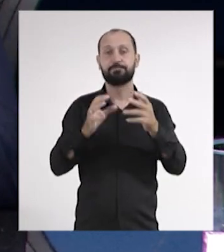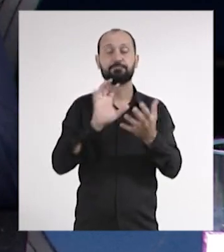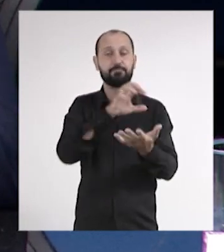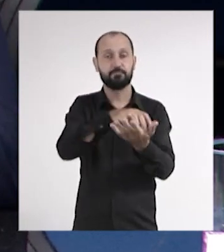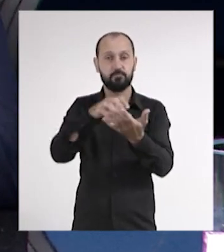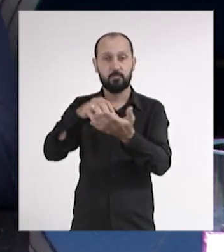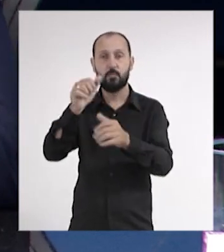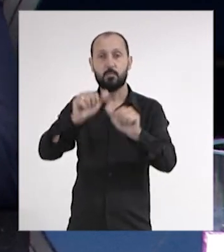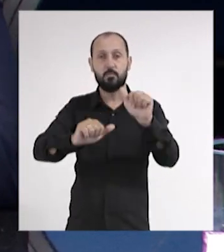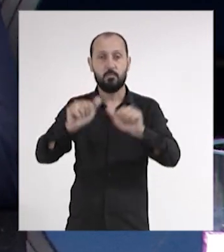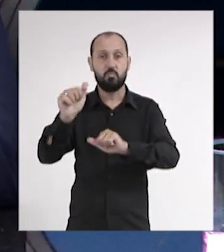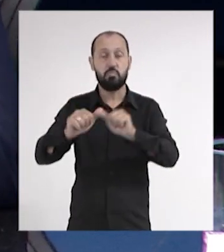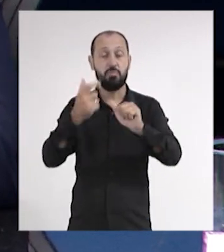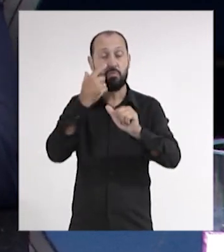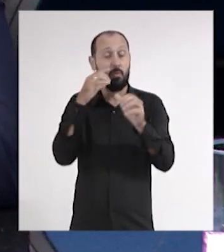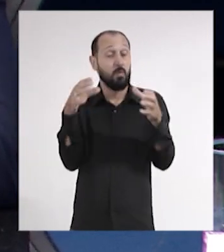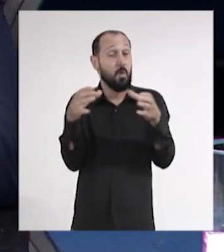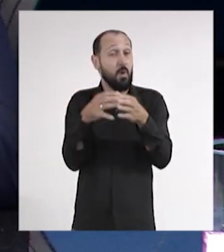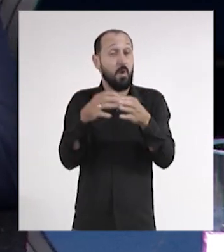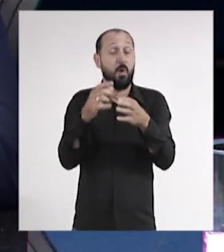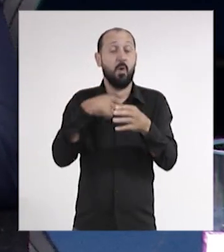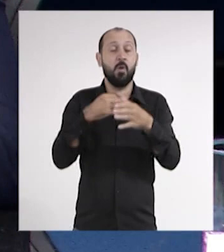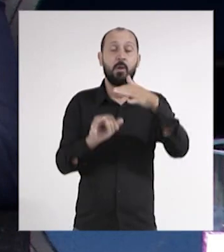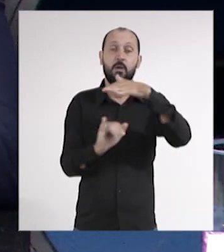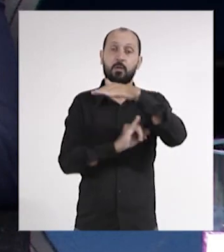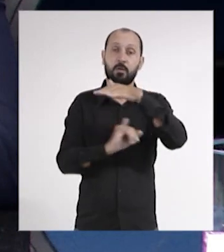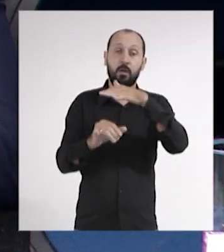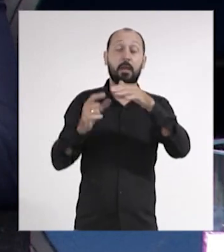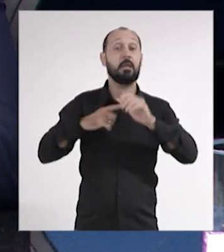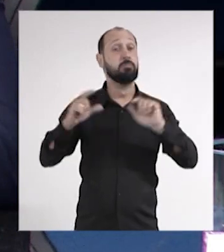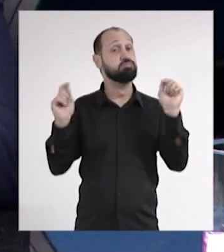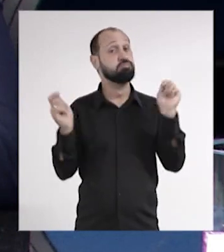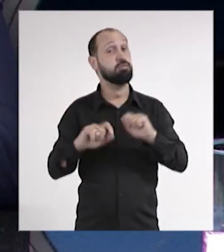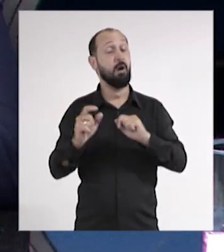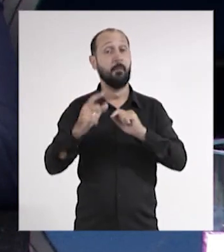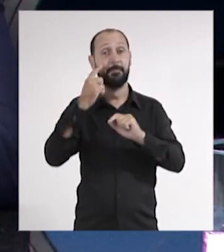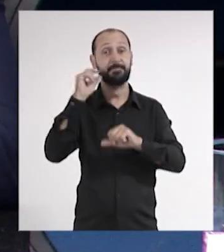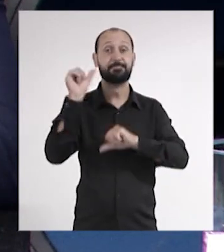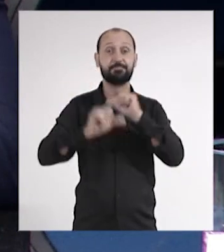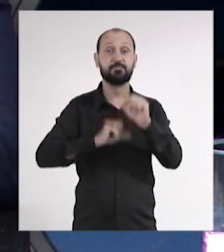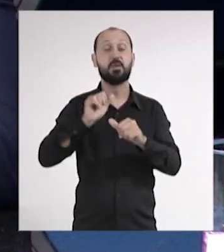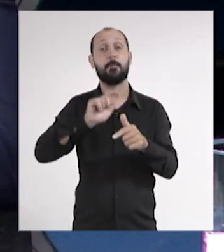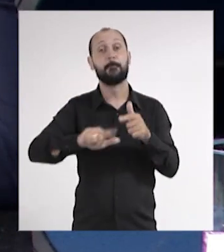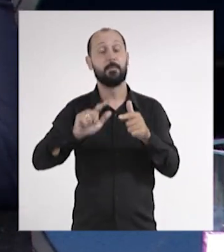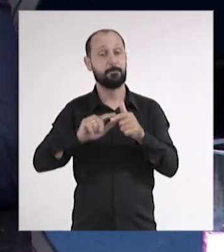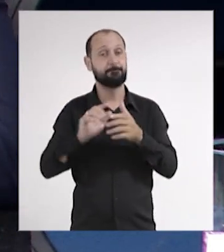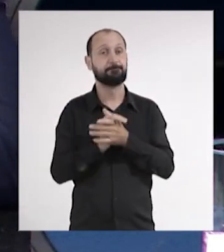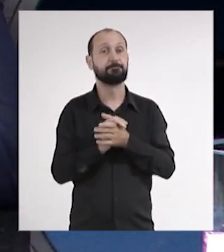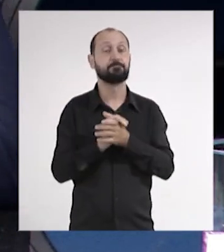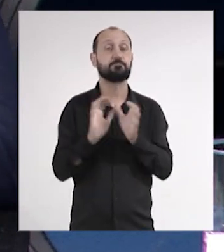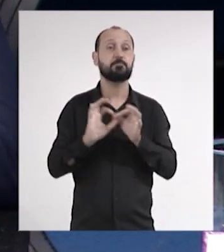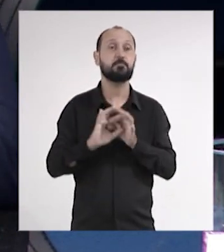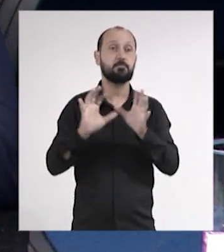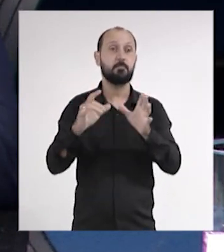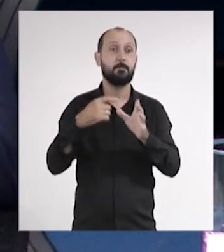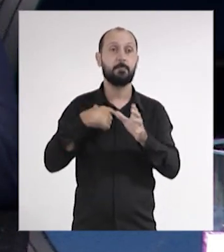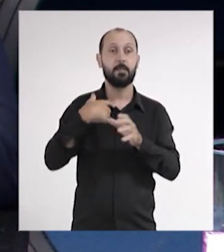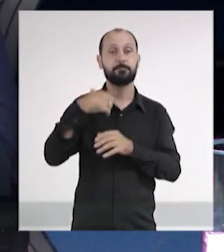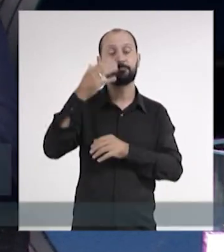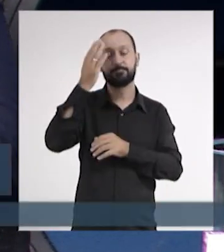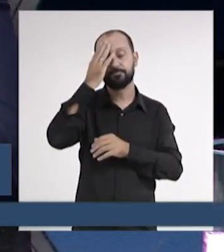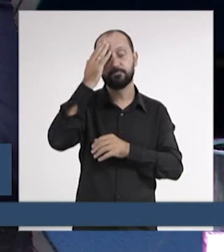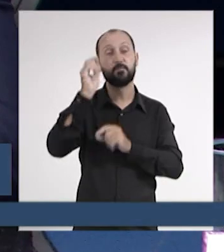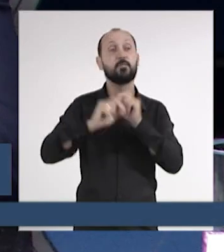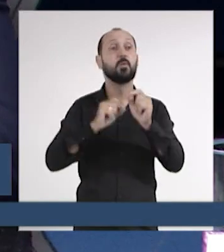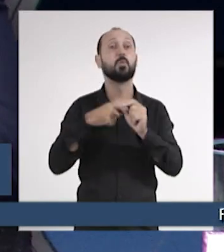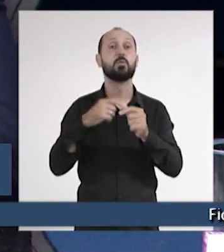aqueles conjuntos de autoridades e instituições que têm capacidade para reverter esse problema e oferecer previsibilidade à